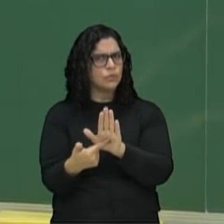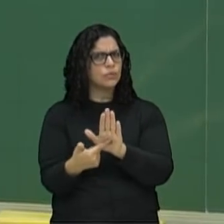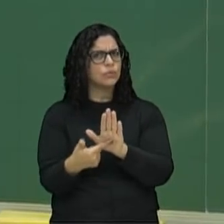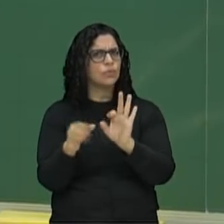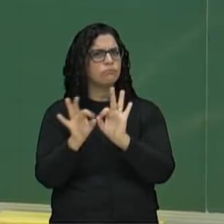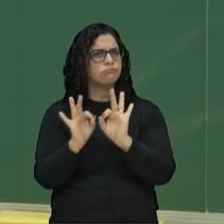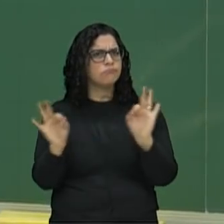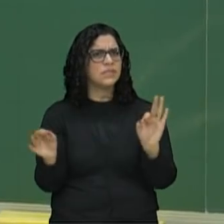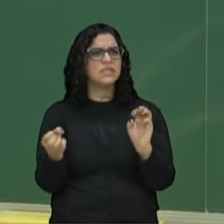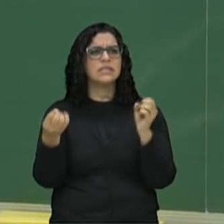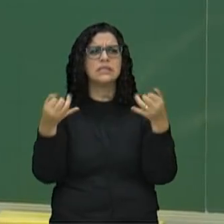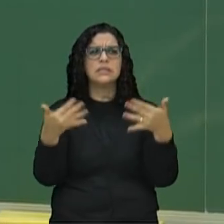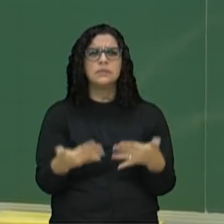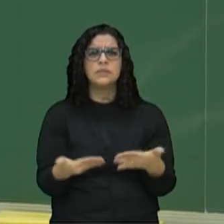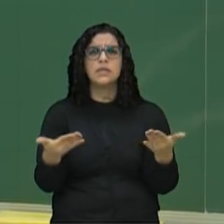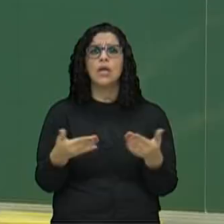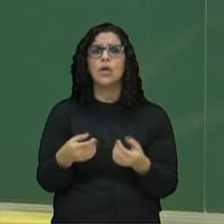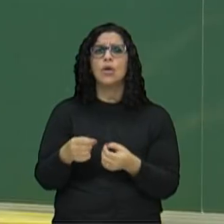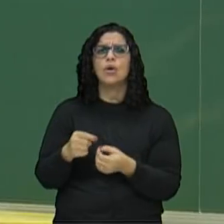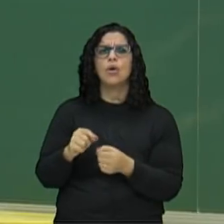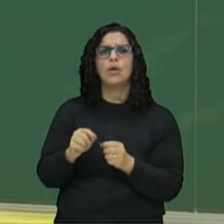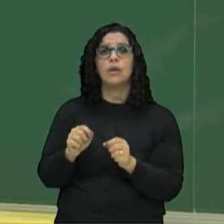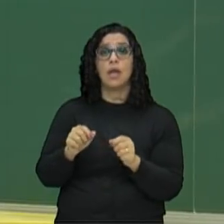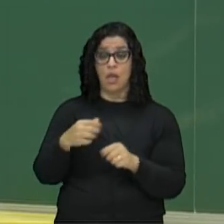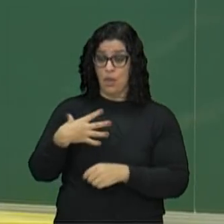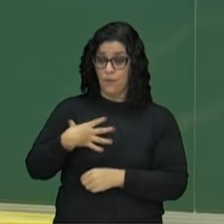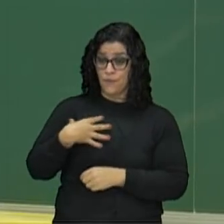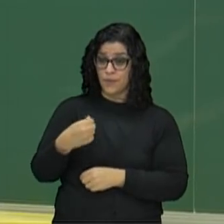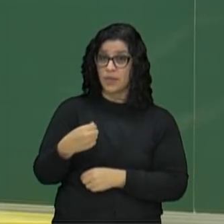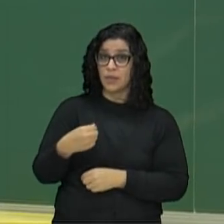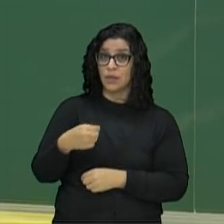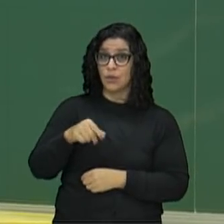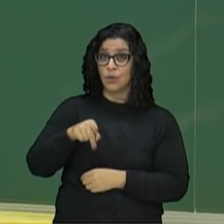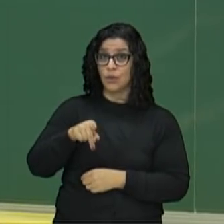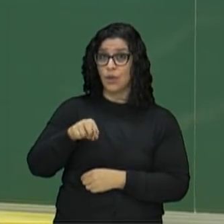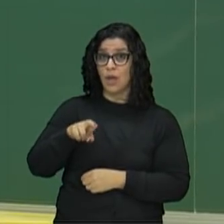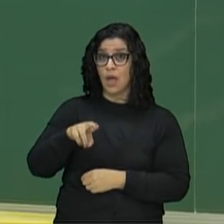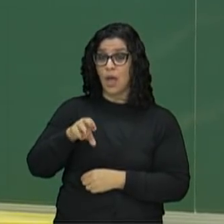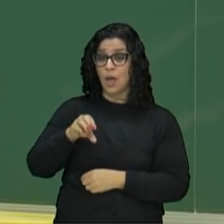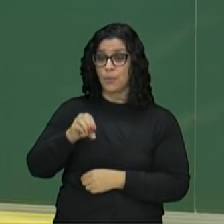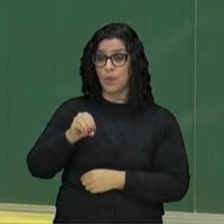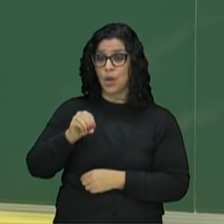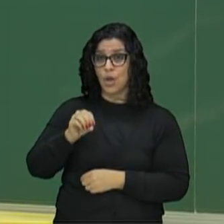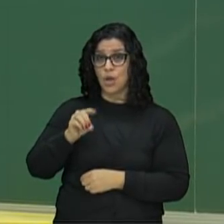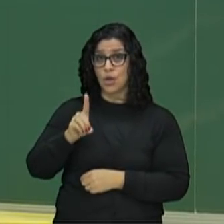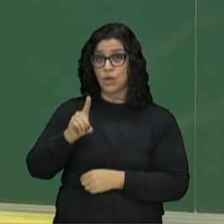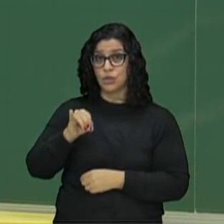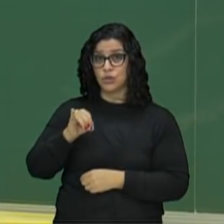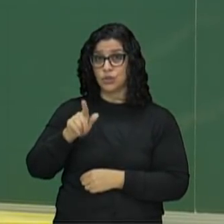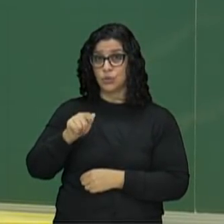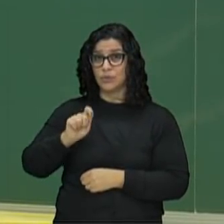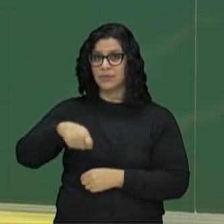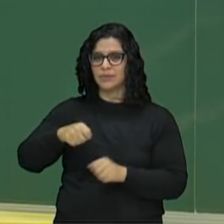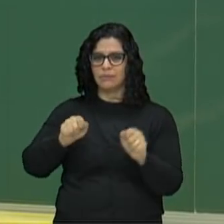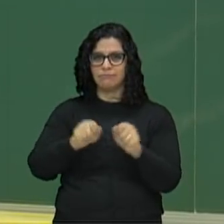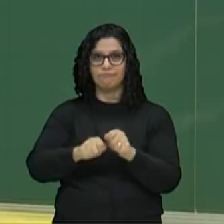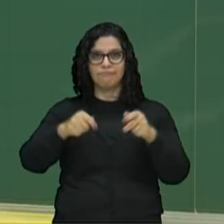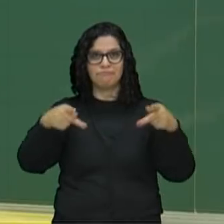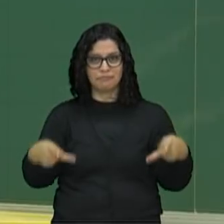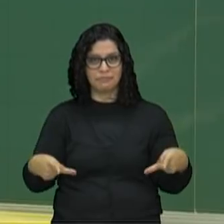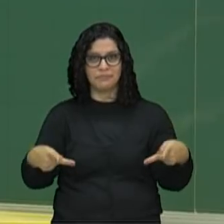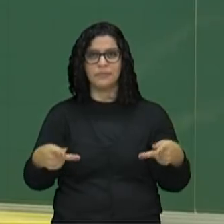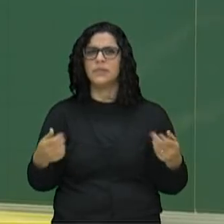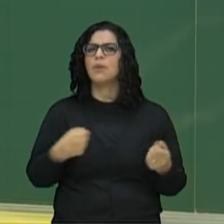ali que retrata ao filho pródigo. Por que será que o autor ele faz